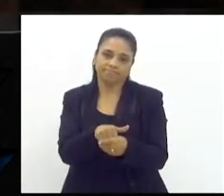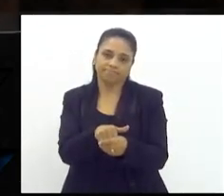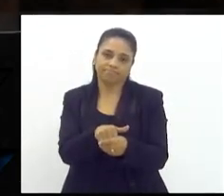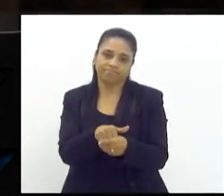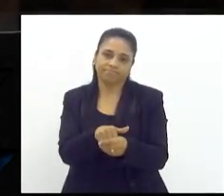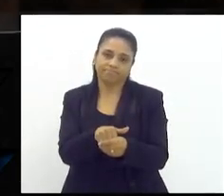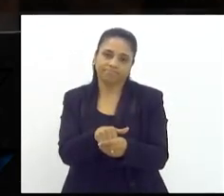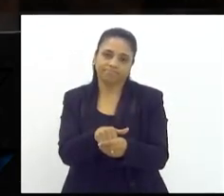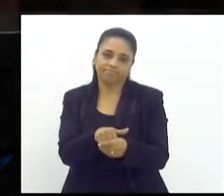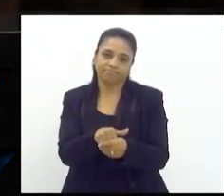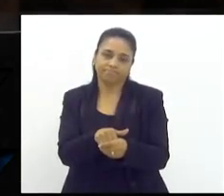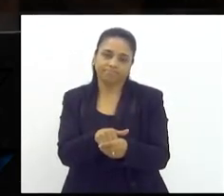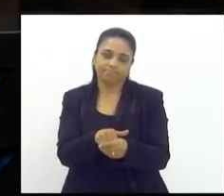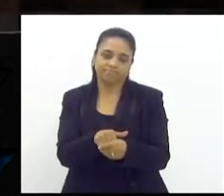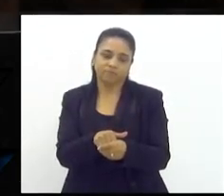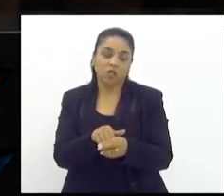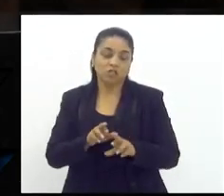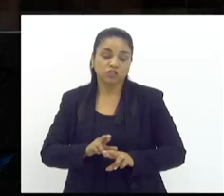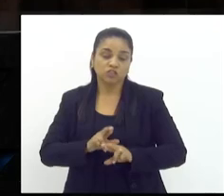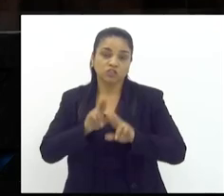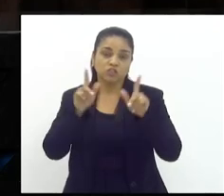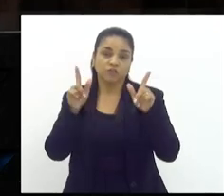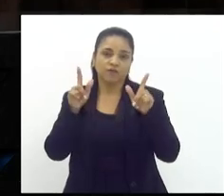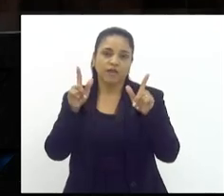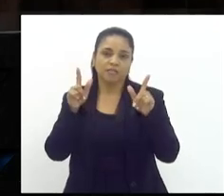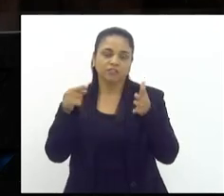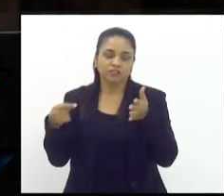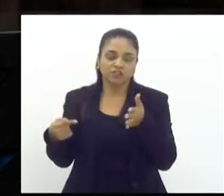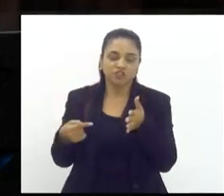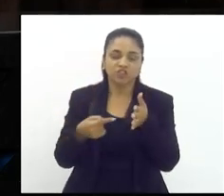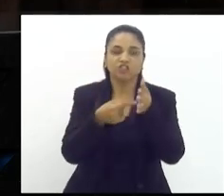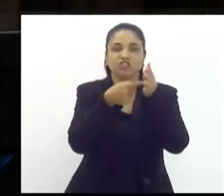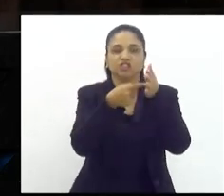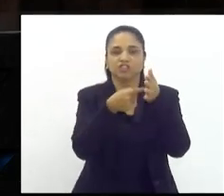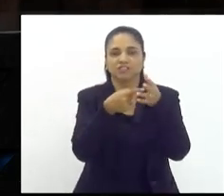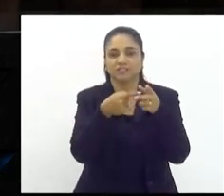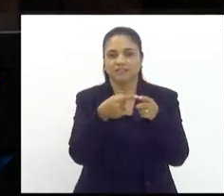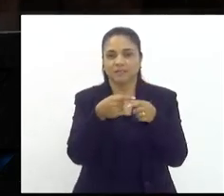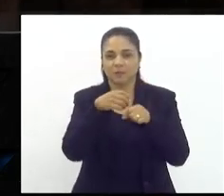mais no critério de indicação pessoal